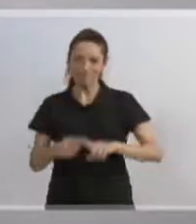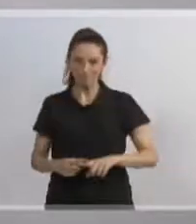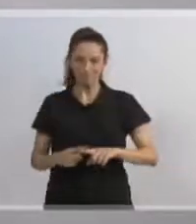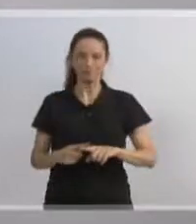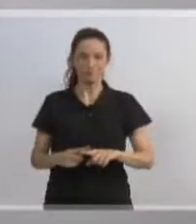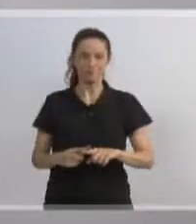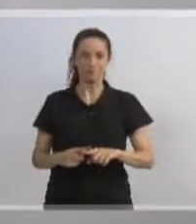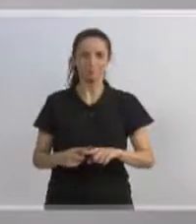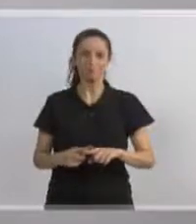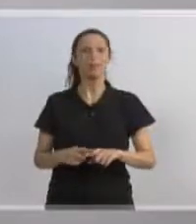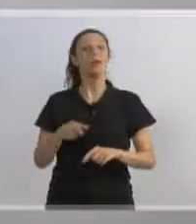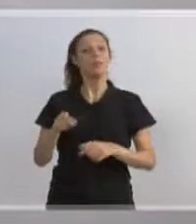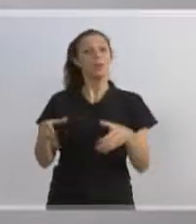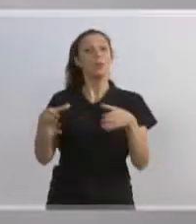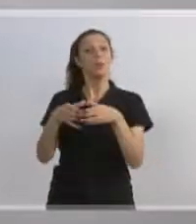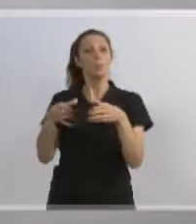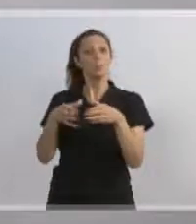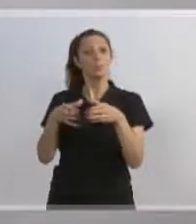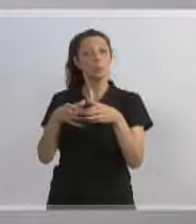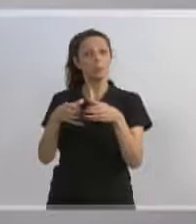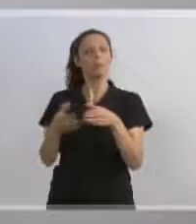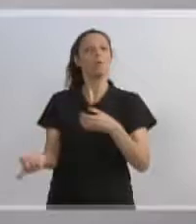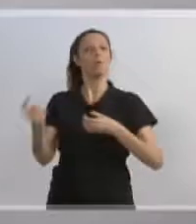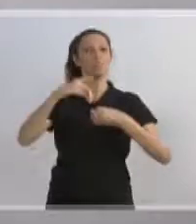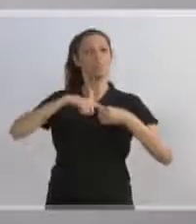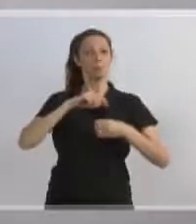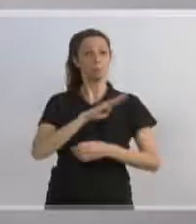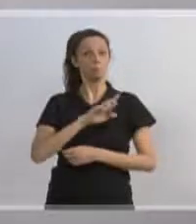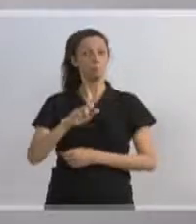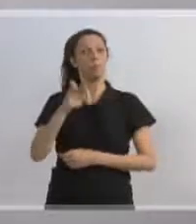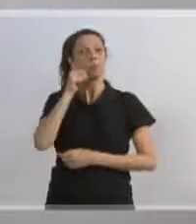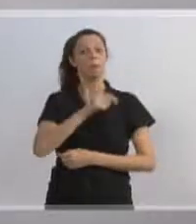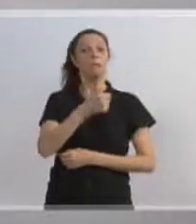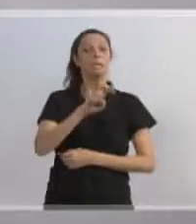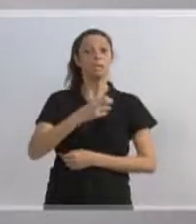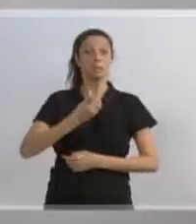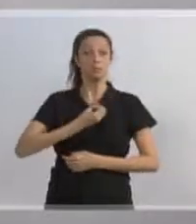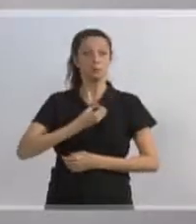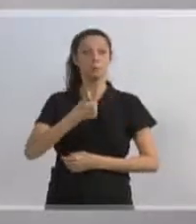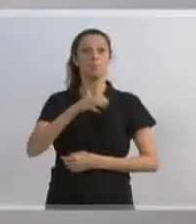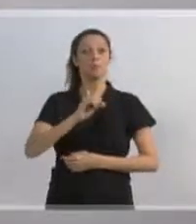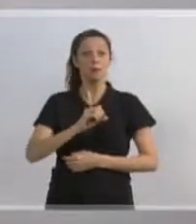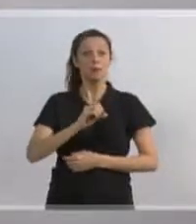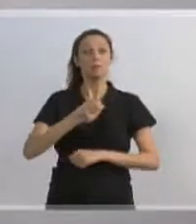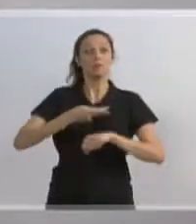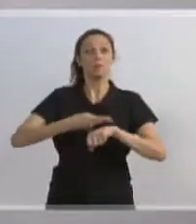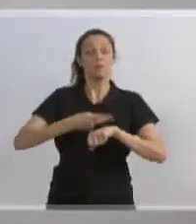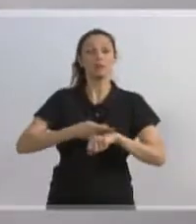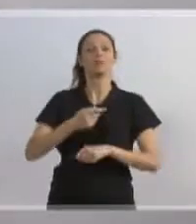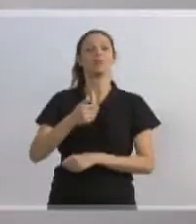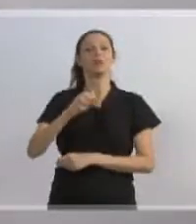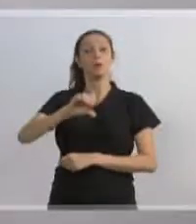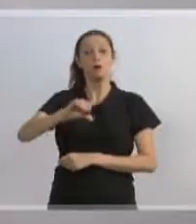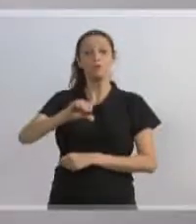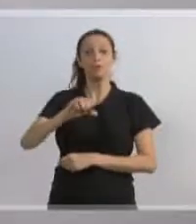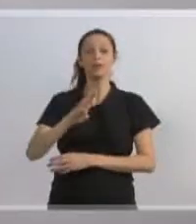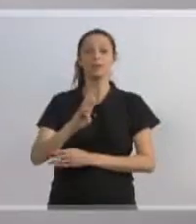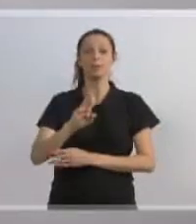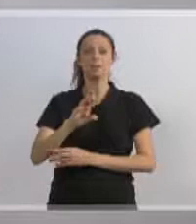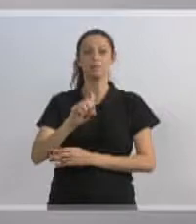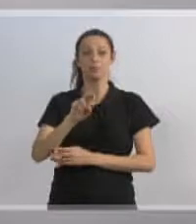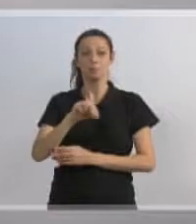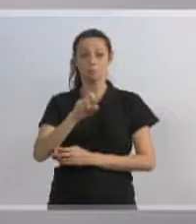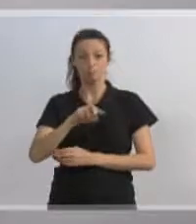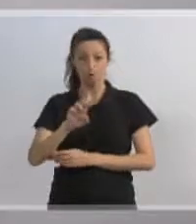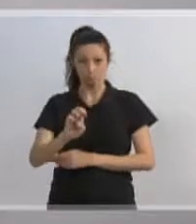a delegação voltou para casa com 15 medalhas de ouro, 10 de prata e 9 de bronze. Parabéns a esses atletas